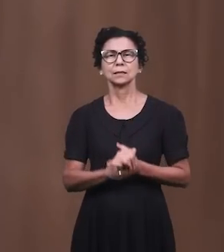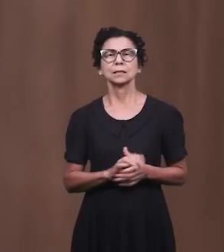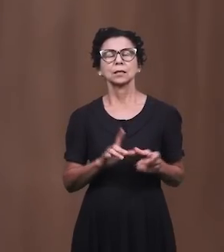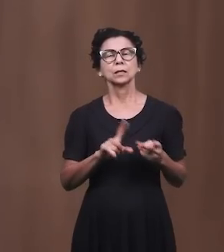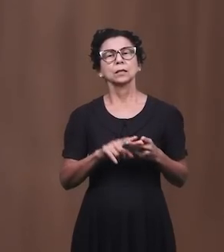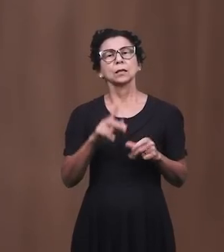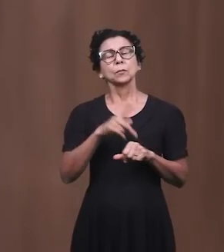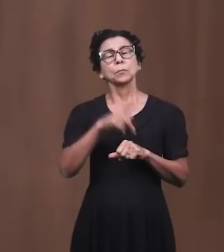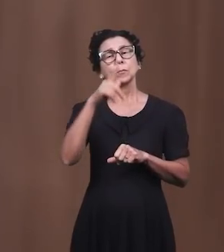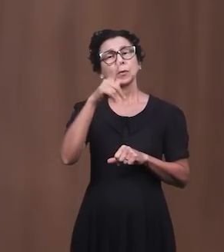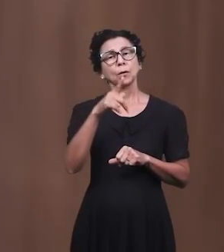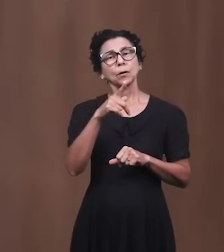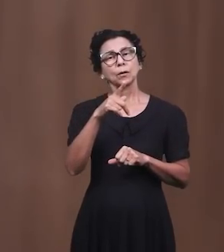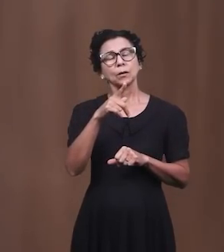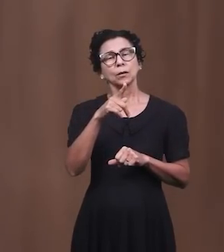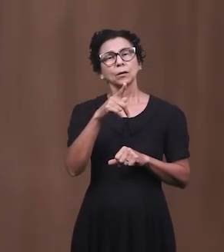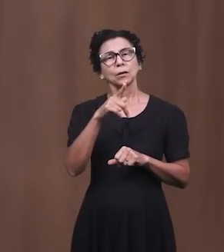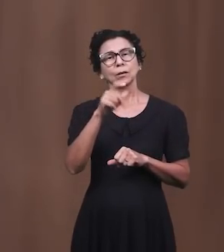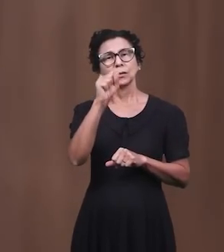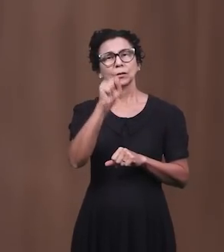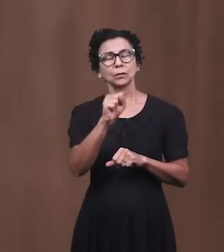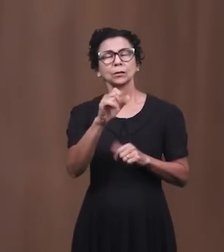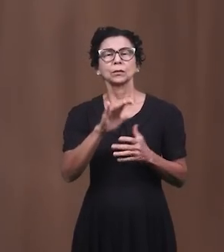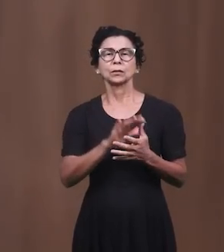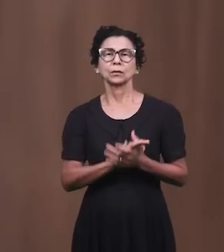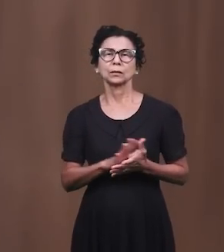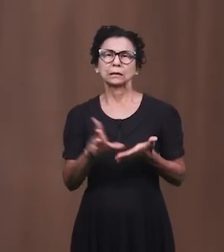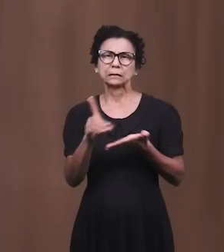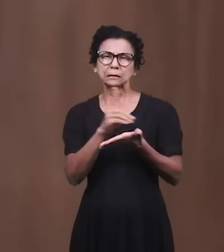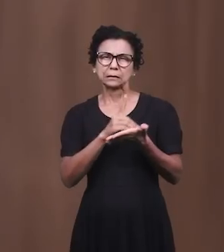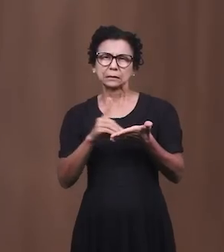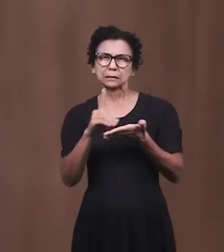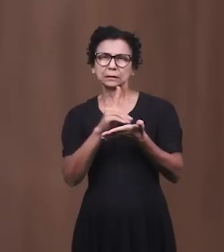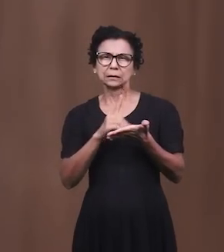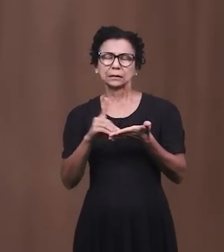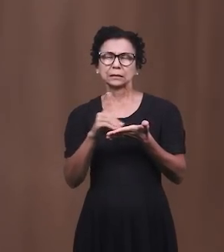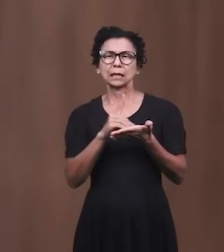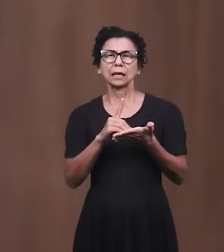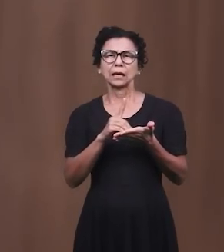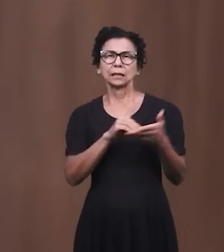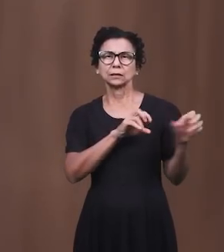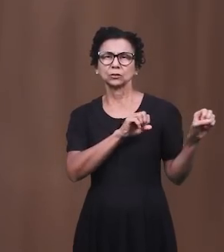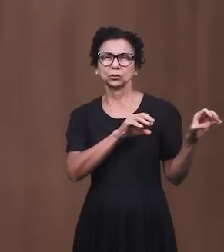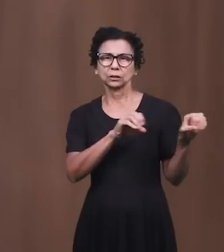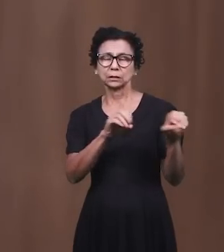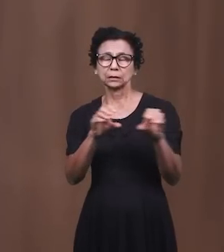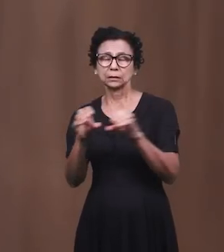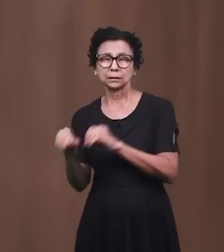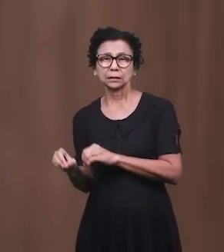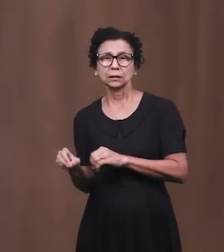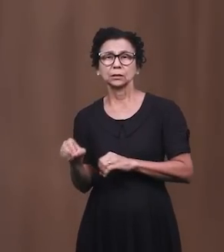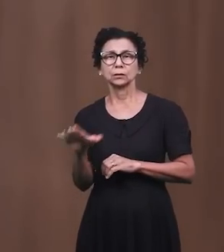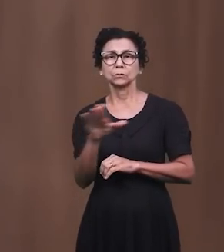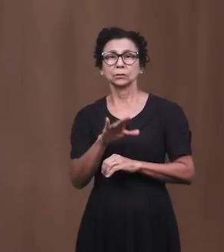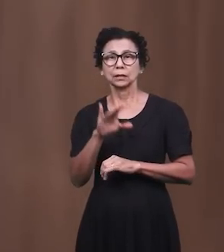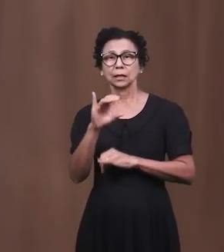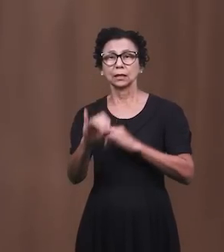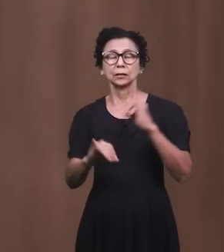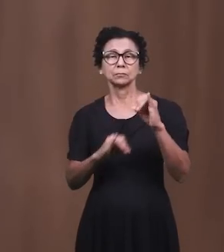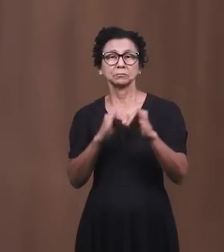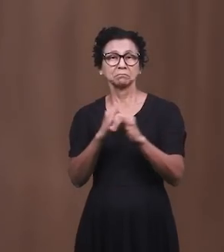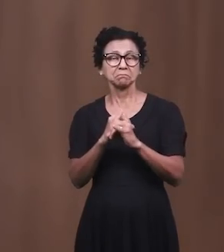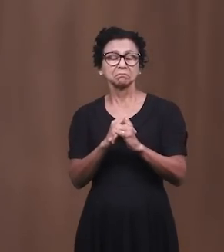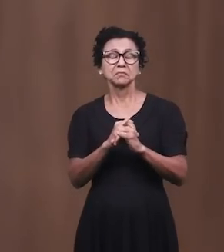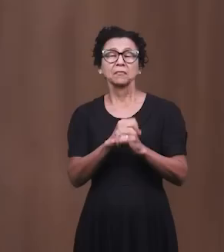especializações, pós-graduações, como Engenharia de Sistemas, Design Educacional, Tecnologias Digitais na Educação,